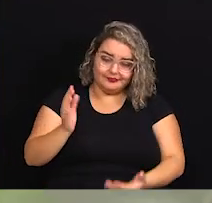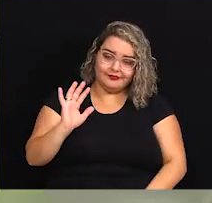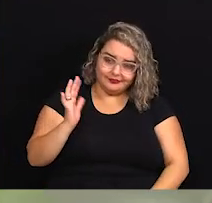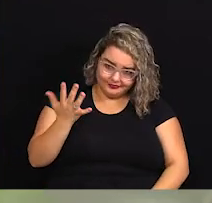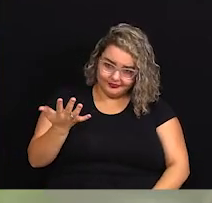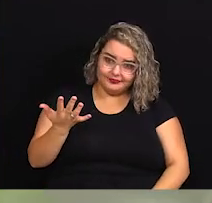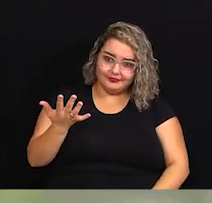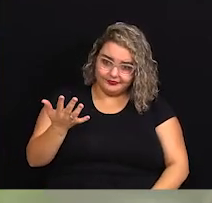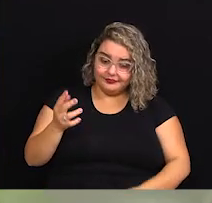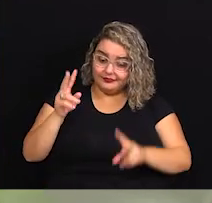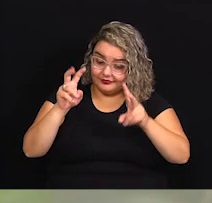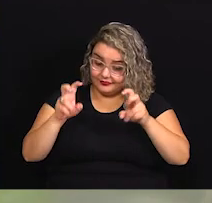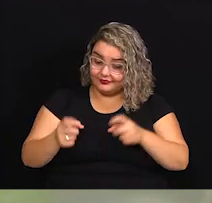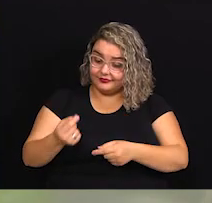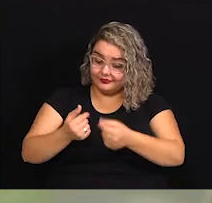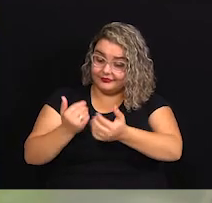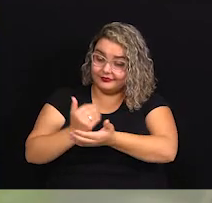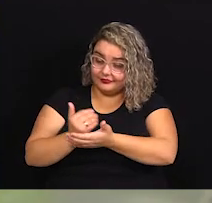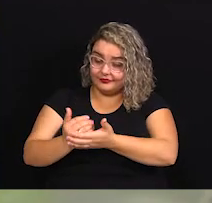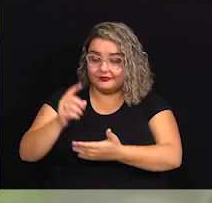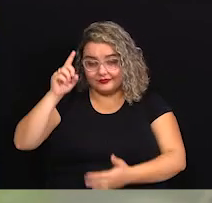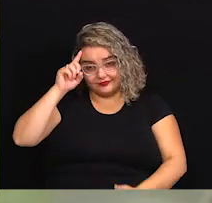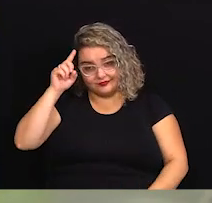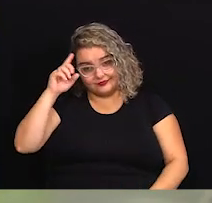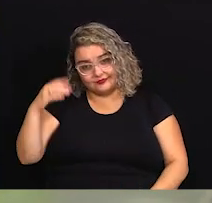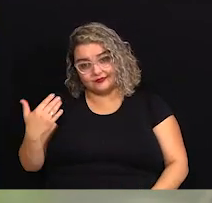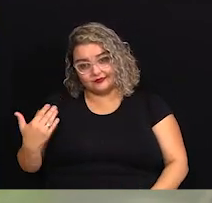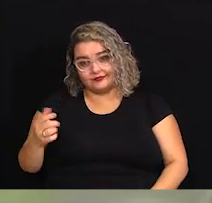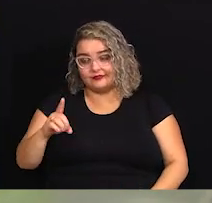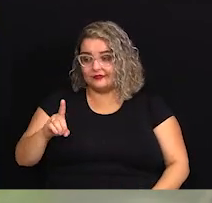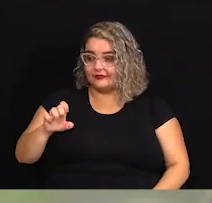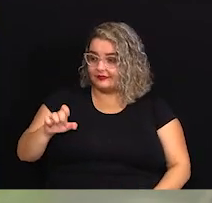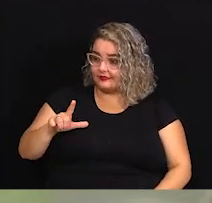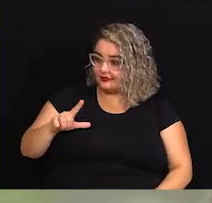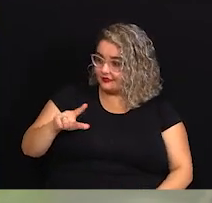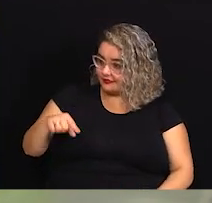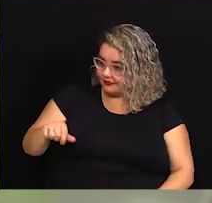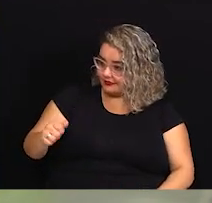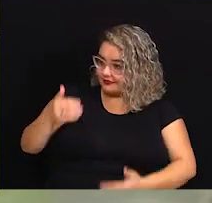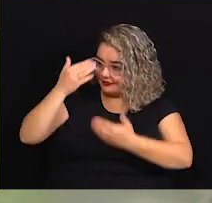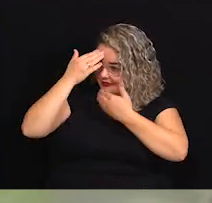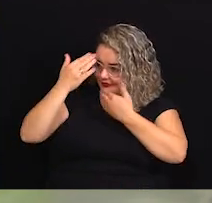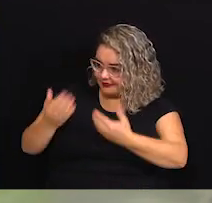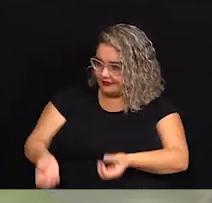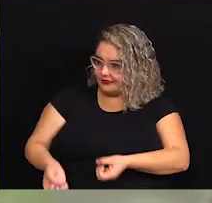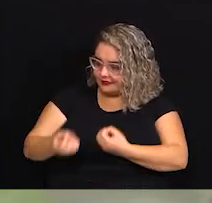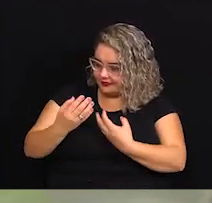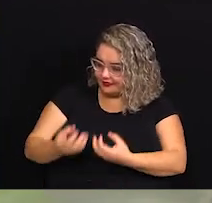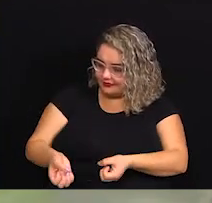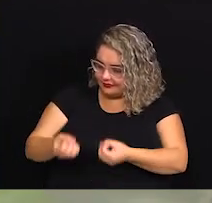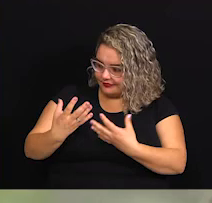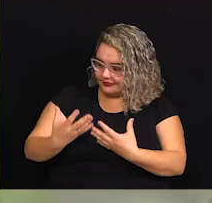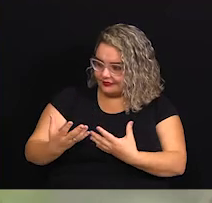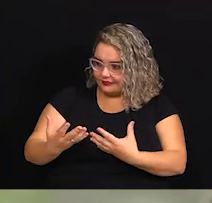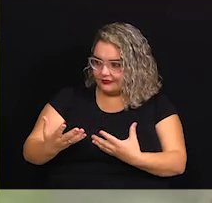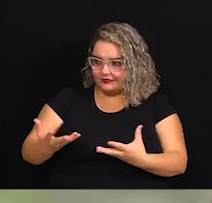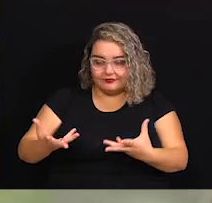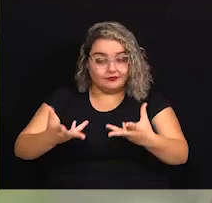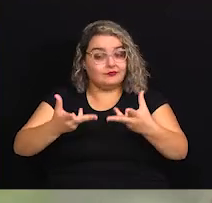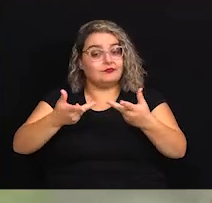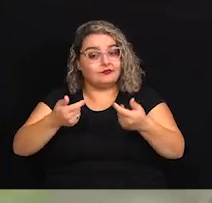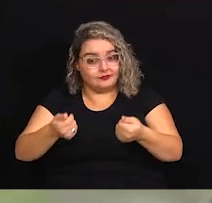vai funcionar essa questão desse empréstimo aí no seu dia a dia, no seu orçamento. Delza, obrigada pelas informações,